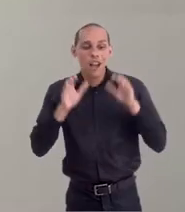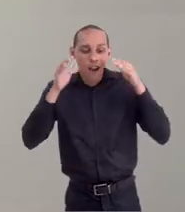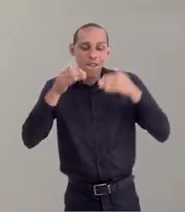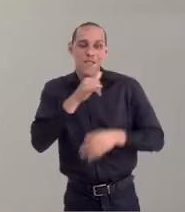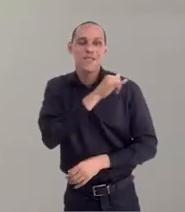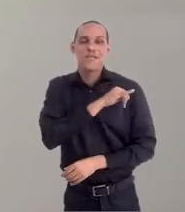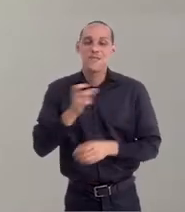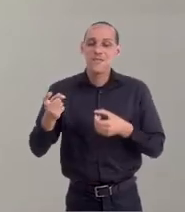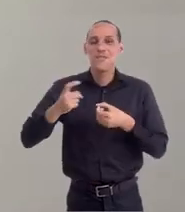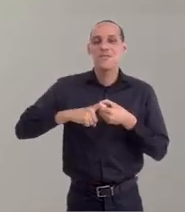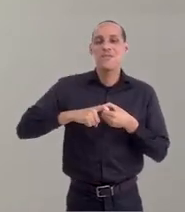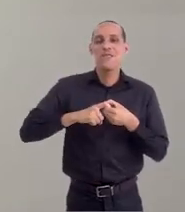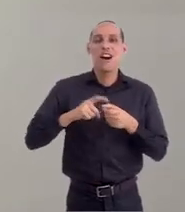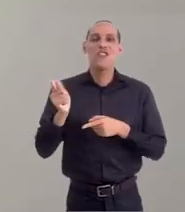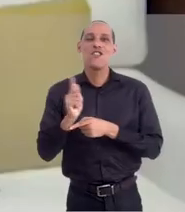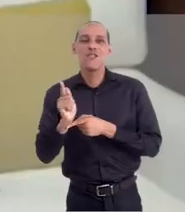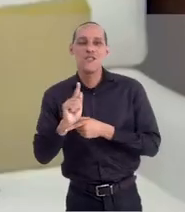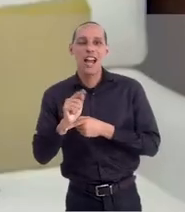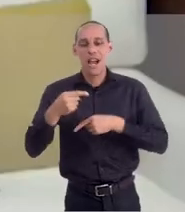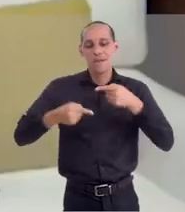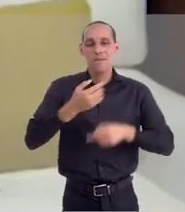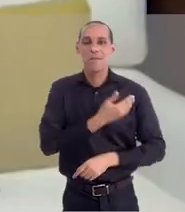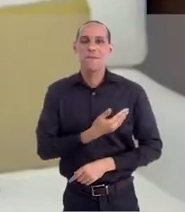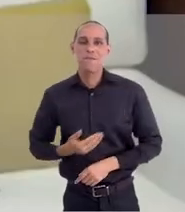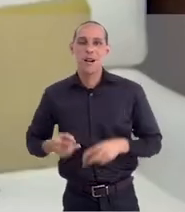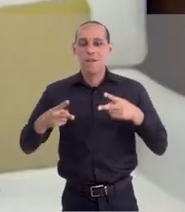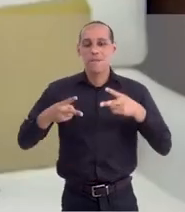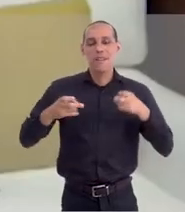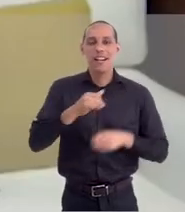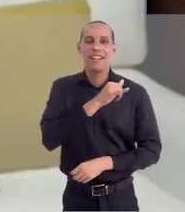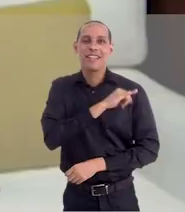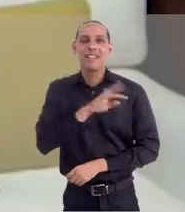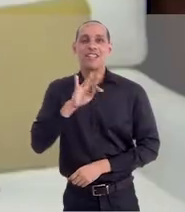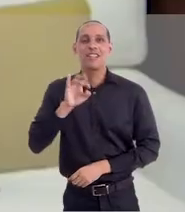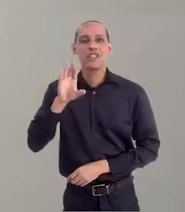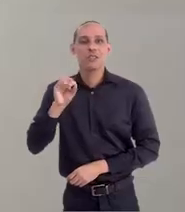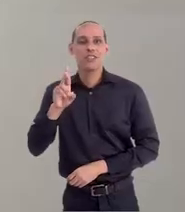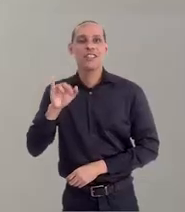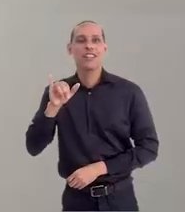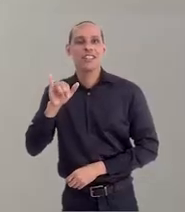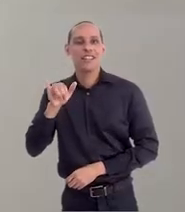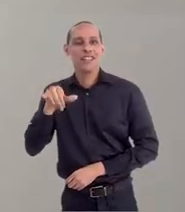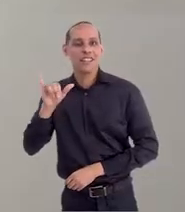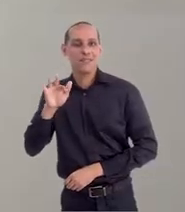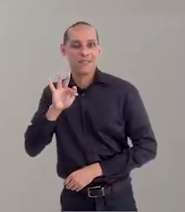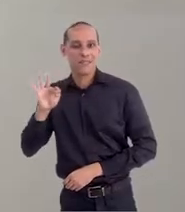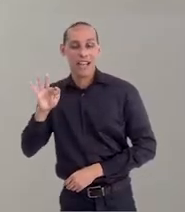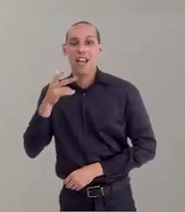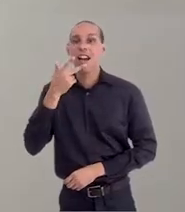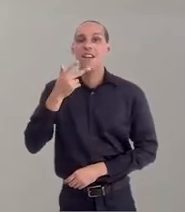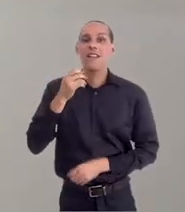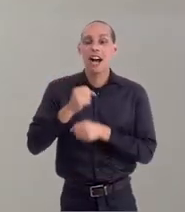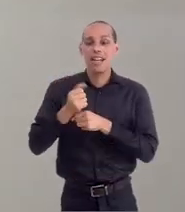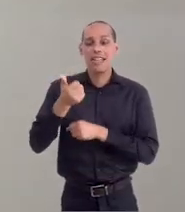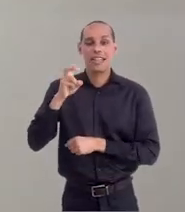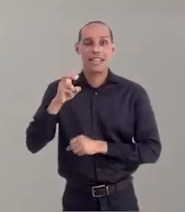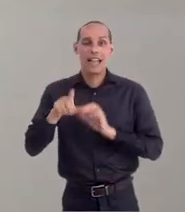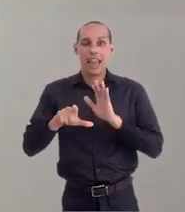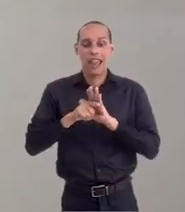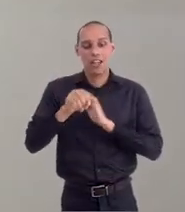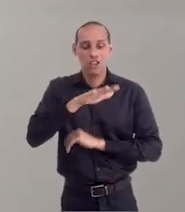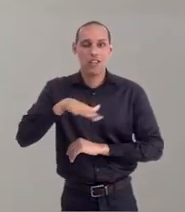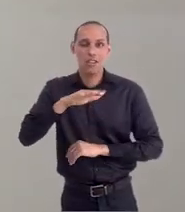O Rinfoco está de volta com o gerente de políticas públicas do Sebrae Rio, Tito Riff, para falar sobre os 15 anos da Lei Geral da Micro e Pequena